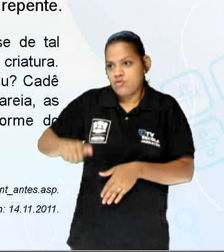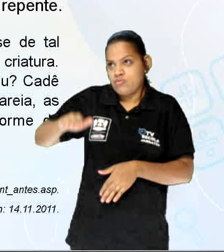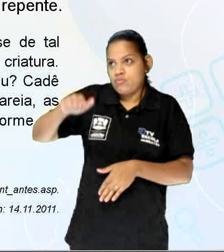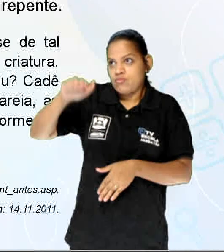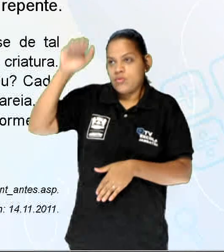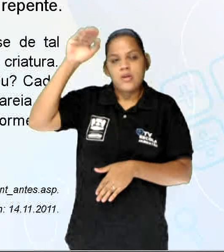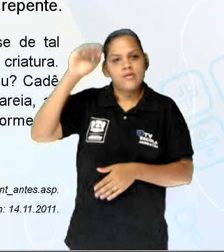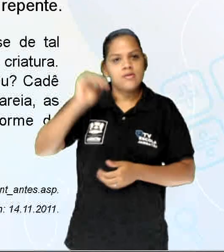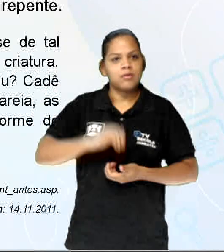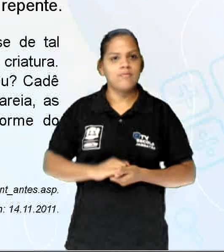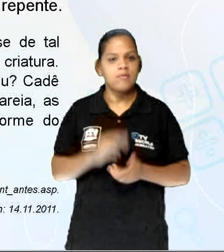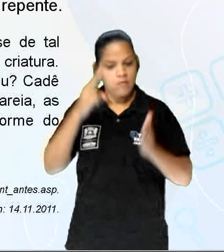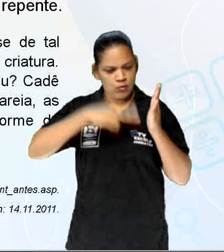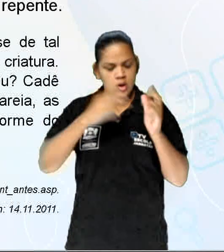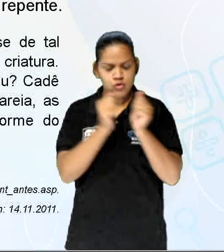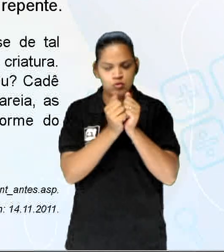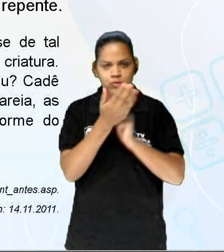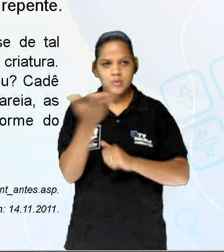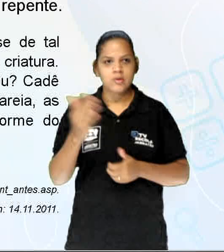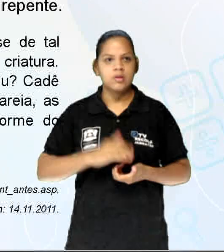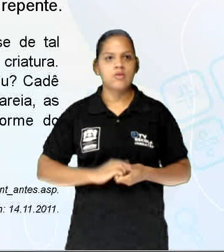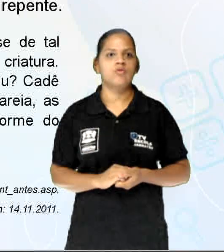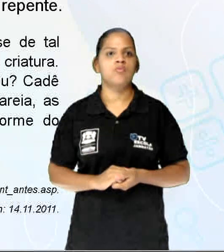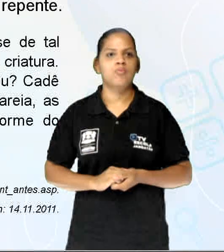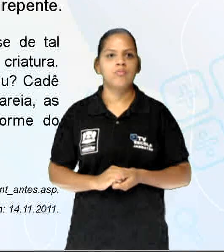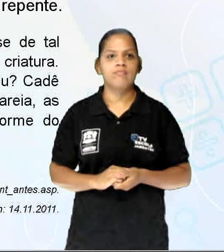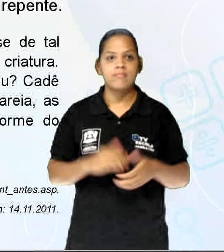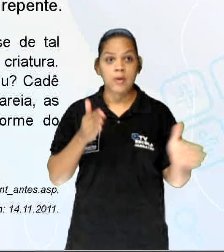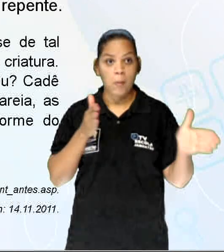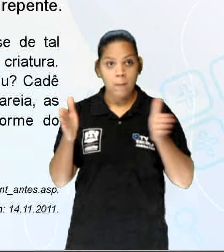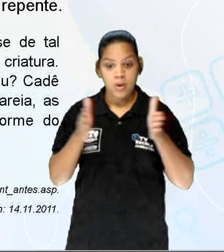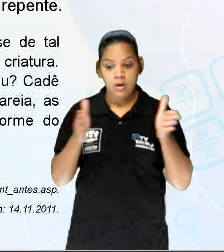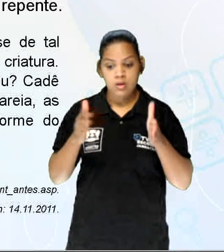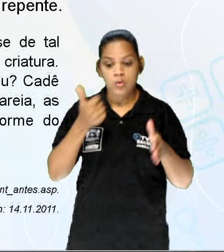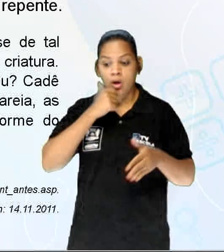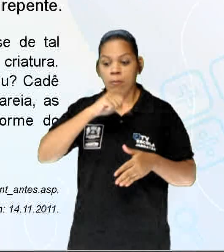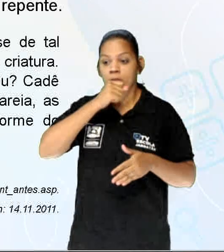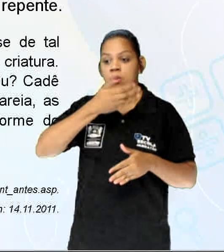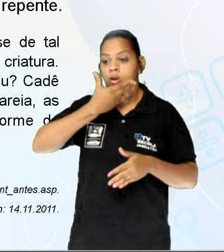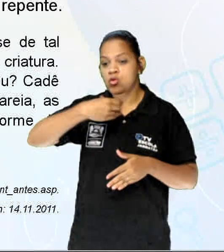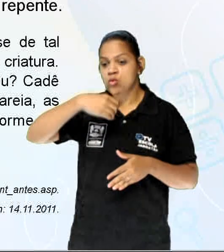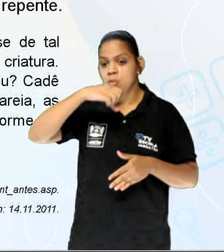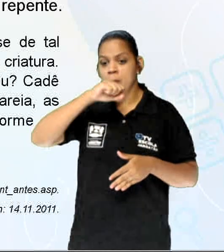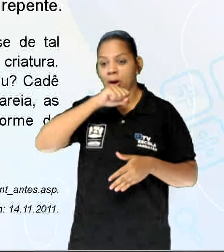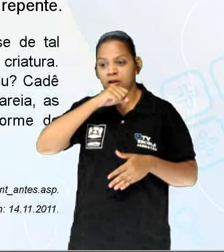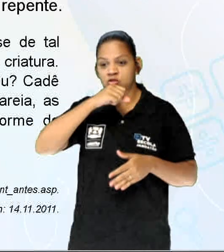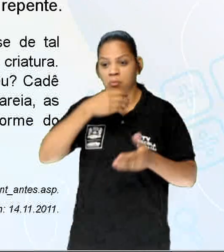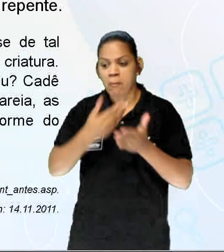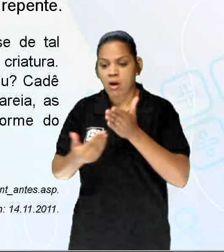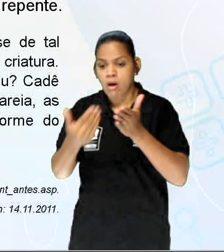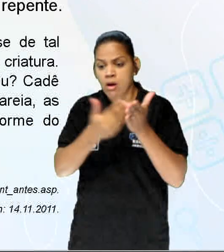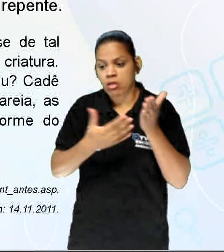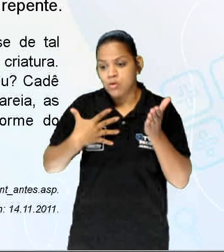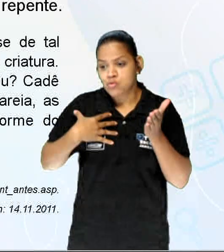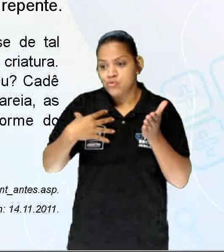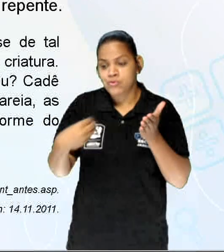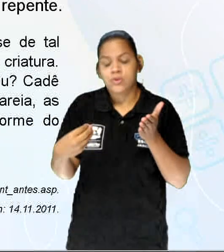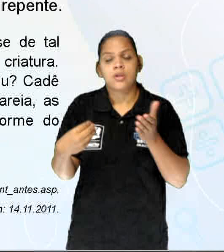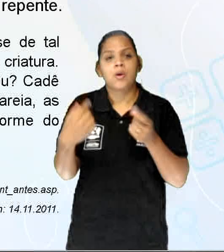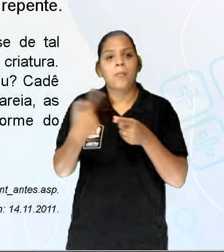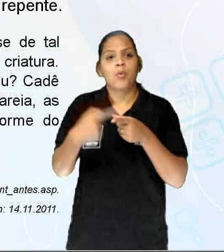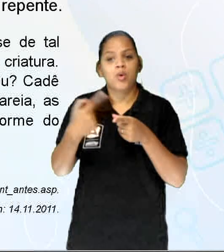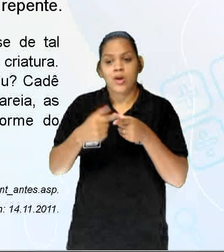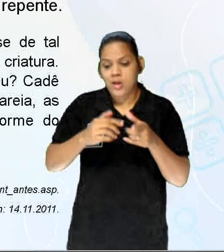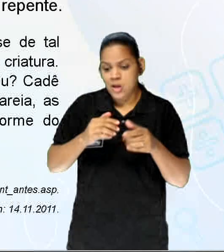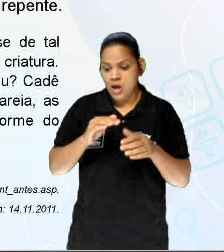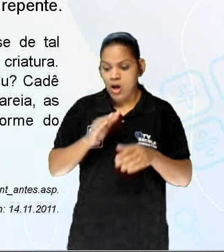vocês. Há um período em que os pais vão ficando órfãos dos próprios filhos. É que as crianças